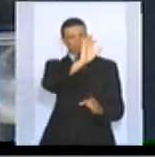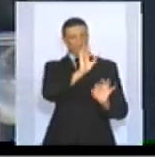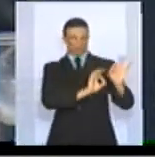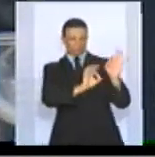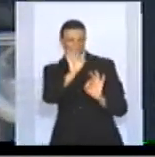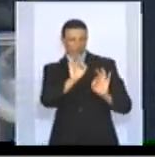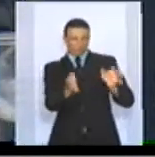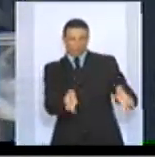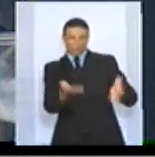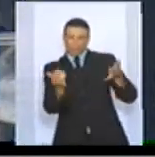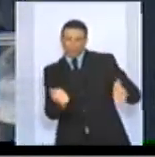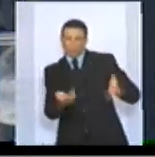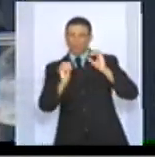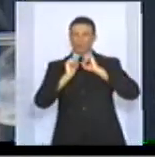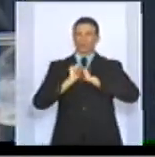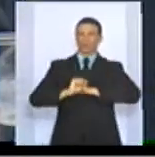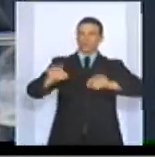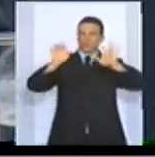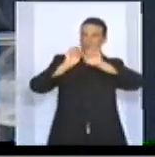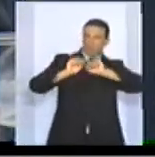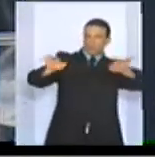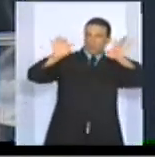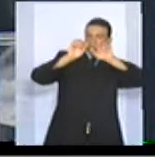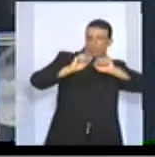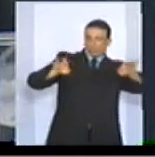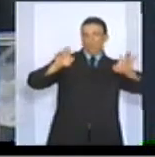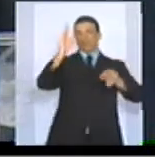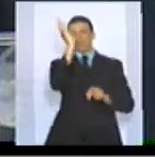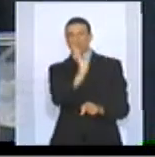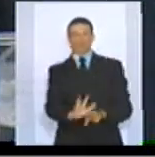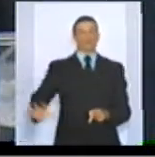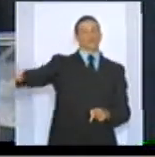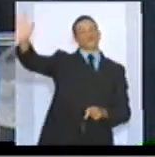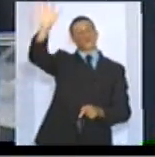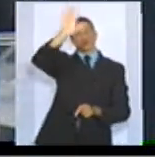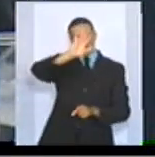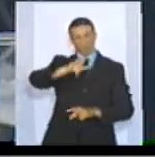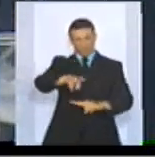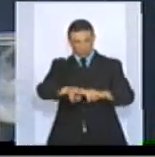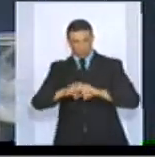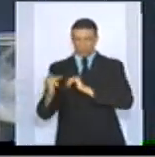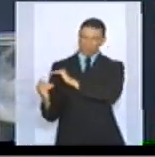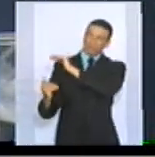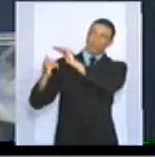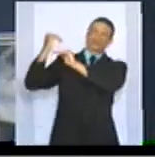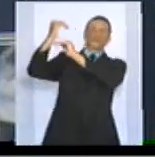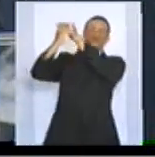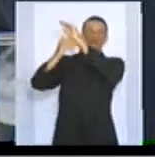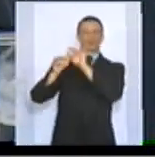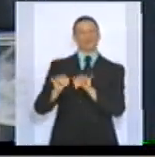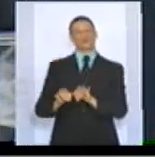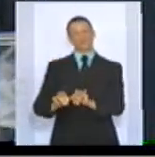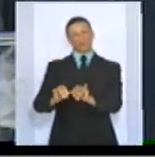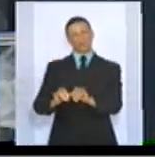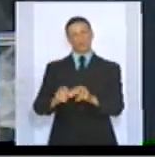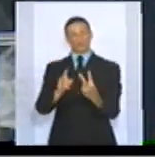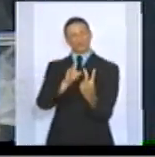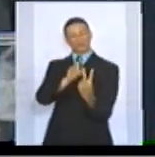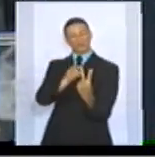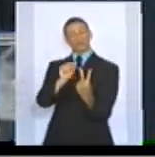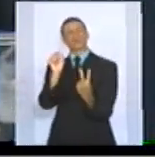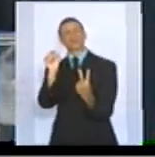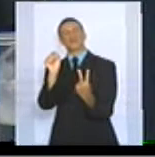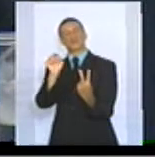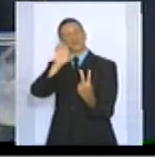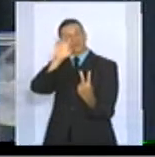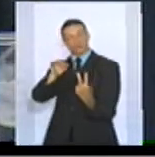conteúdos, para induzir a veiculação de conteúdos nacionais, portanto, estimulando o desenvolvimento do mercado. O outro são